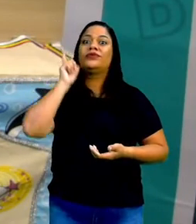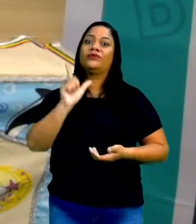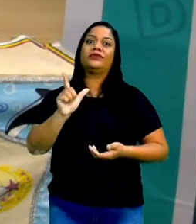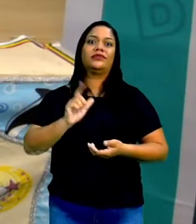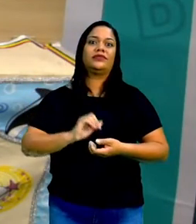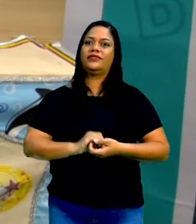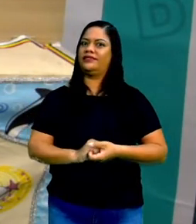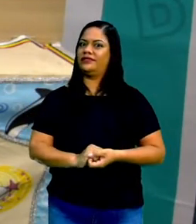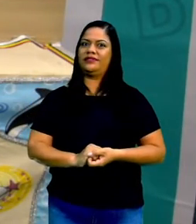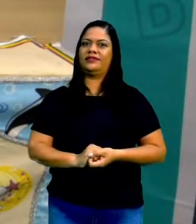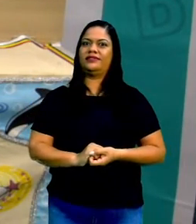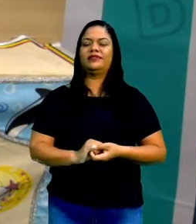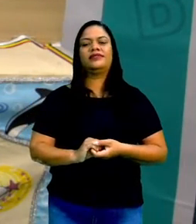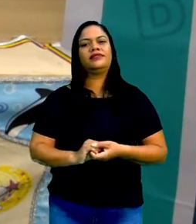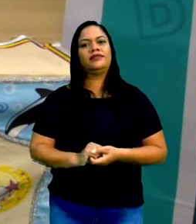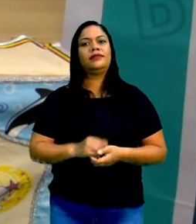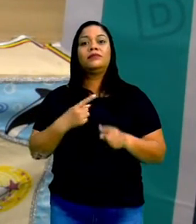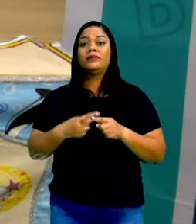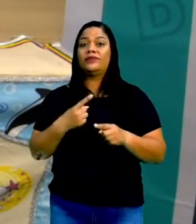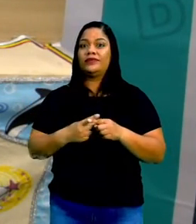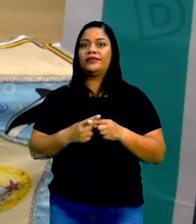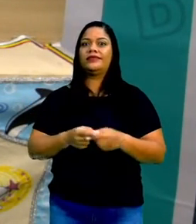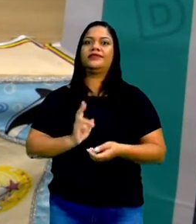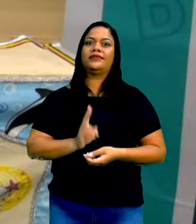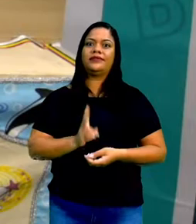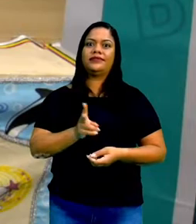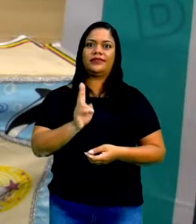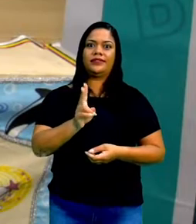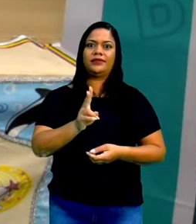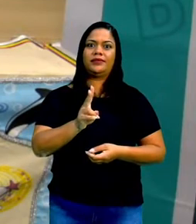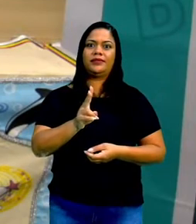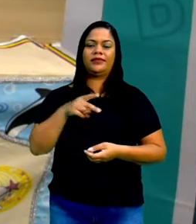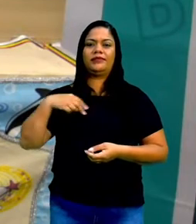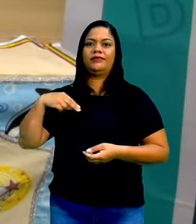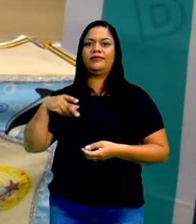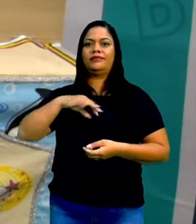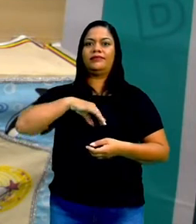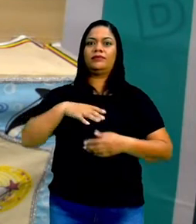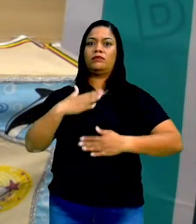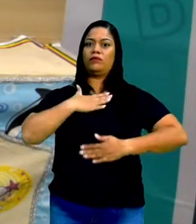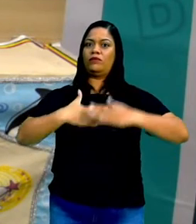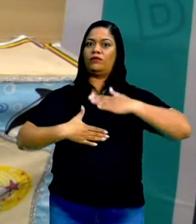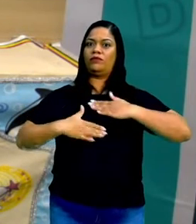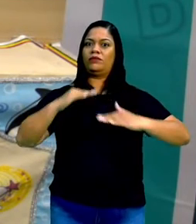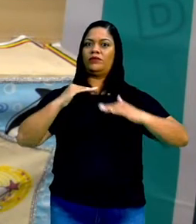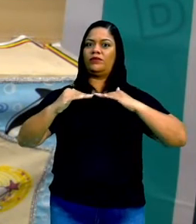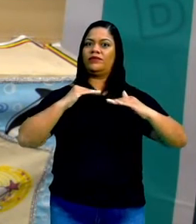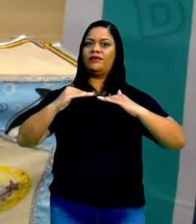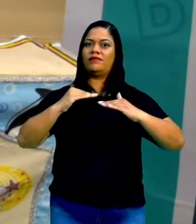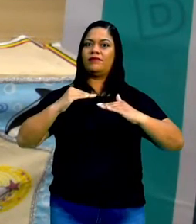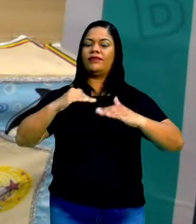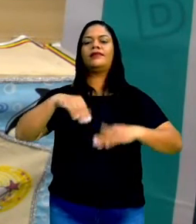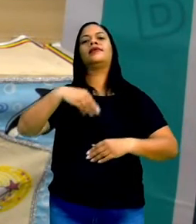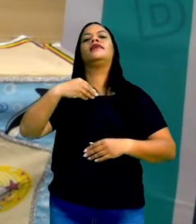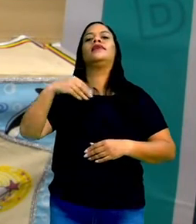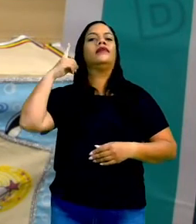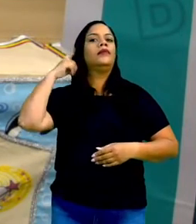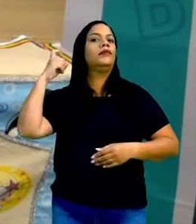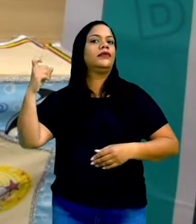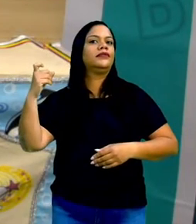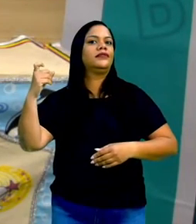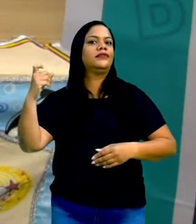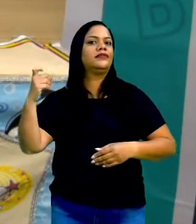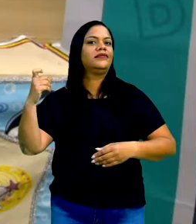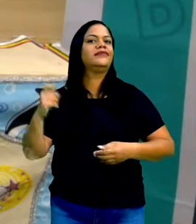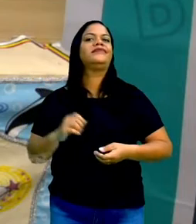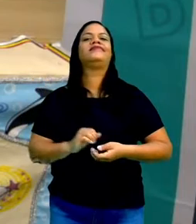conseguia, leiturinha, ficar quieto. Porque toda vez que ele se balançava, se mexia, que ele andava, fazia barulho.